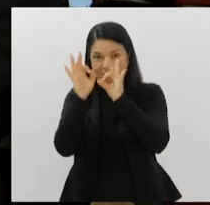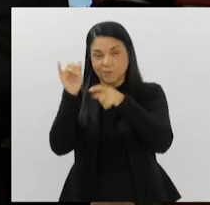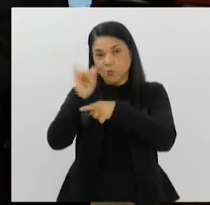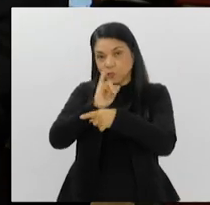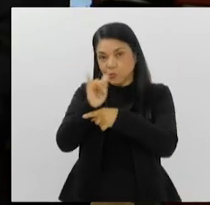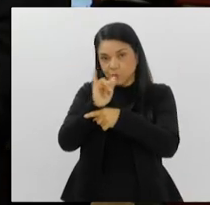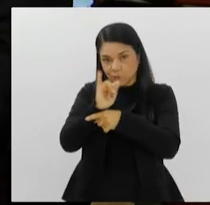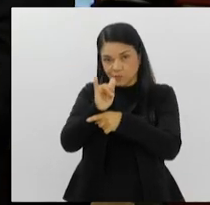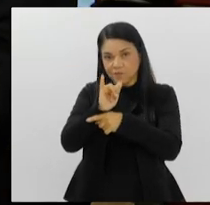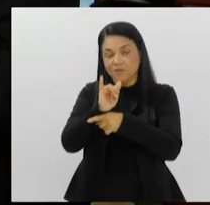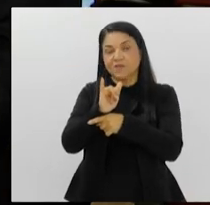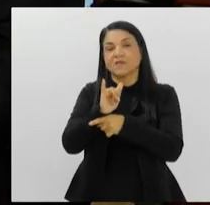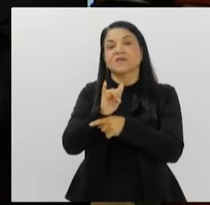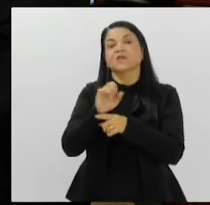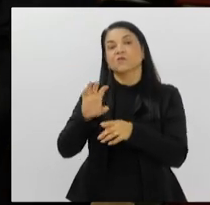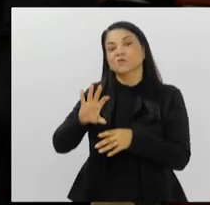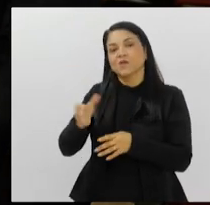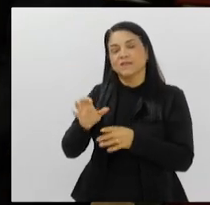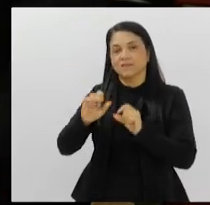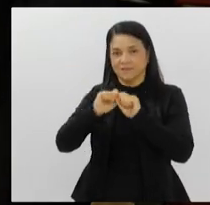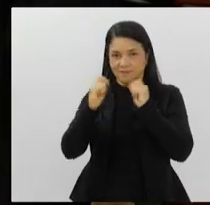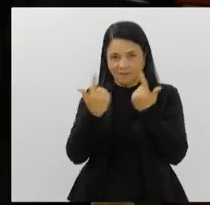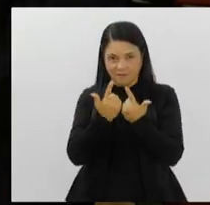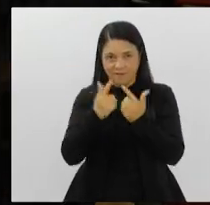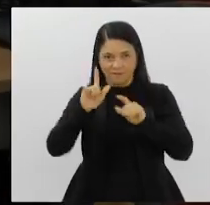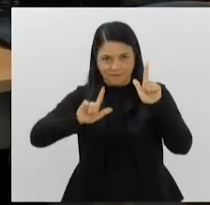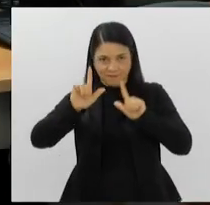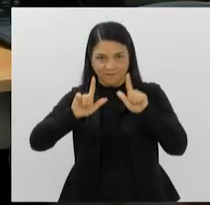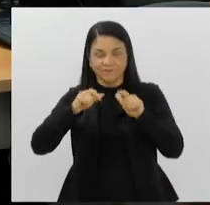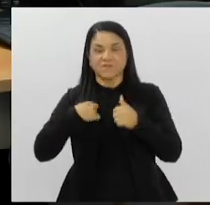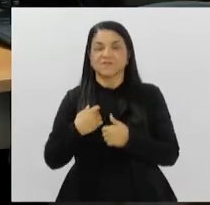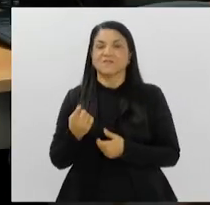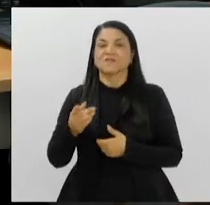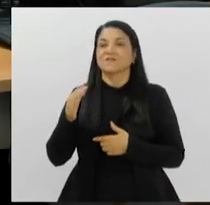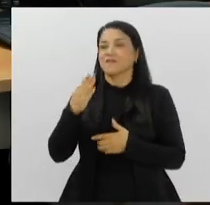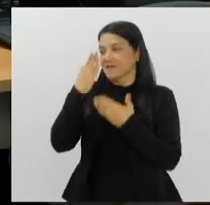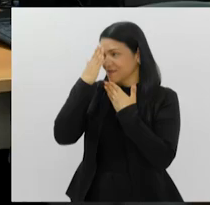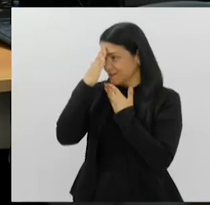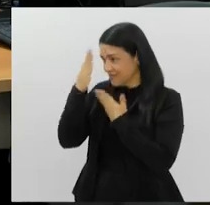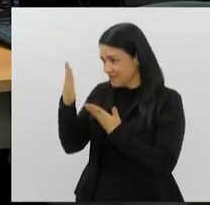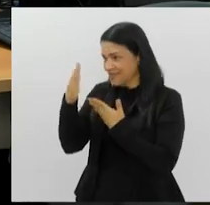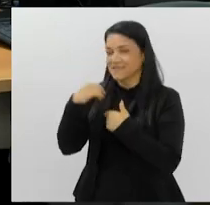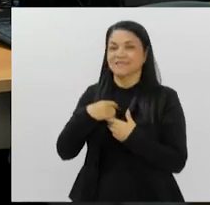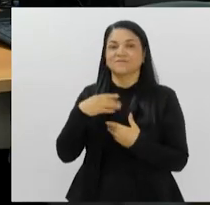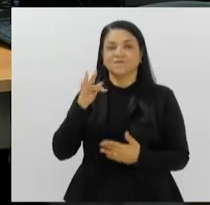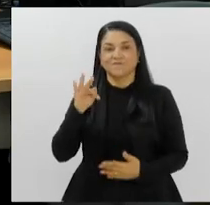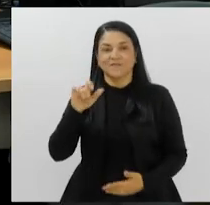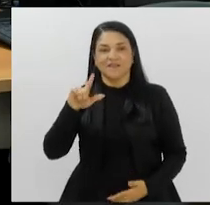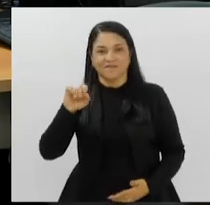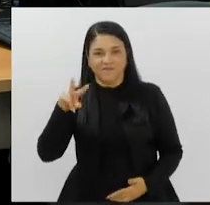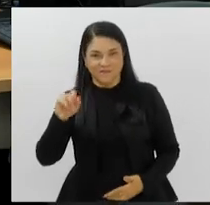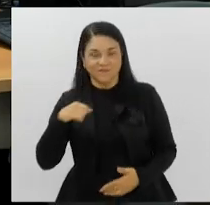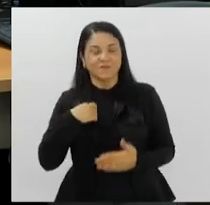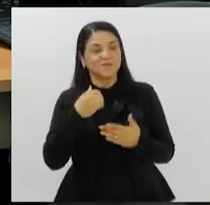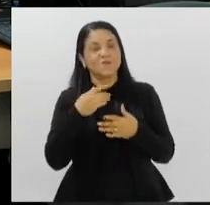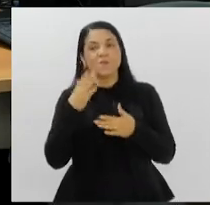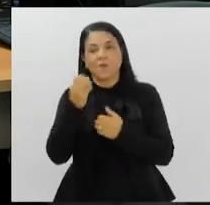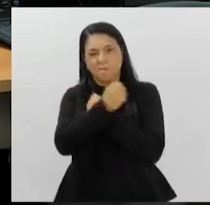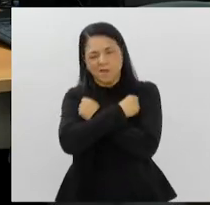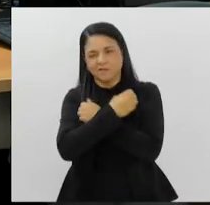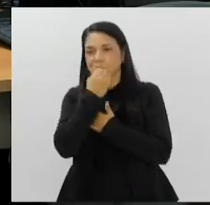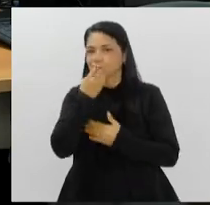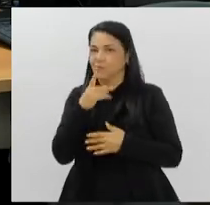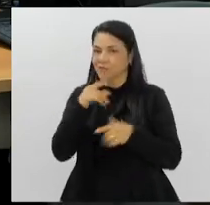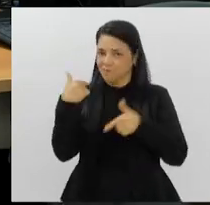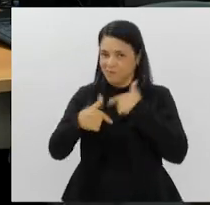e os canais da TV Alerj. Voltamos ao estúdio. Obrigado, Flávia, agradece a secretária. Um abraço para você e bom trabalho.